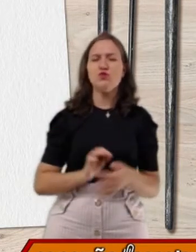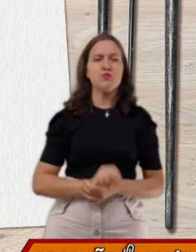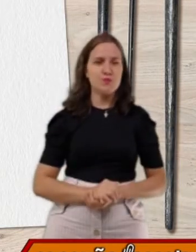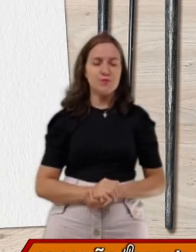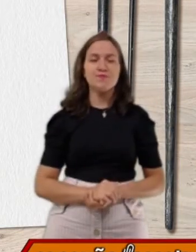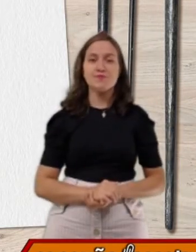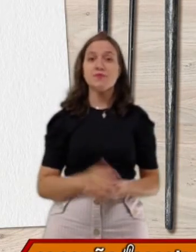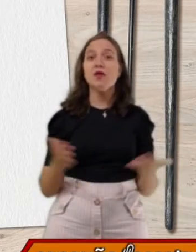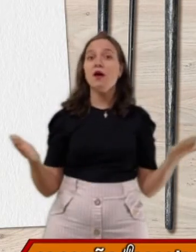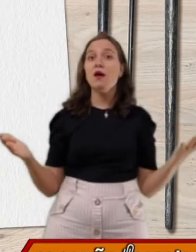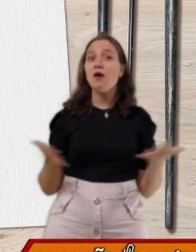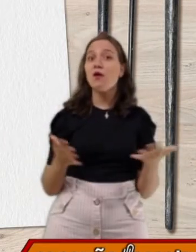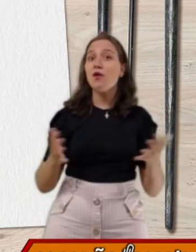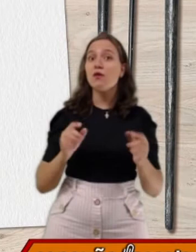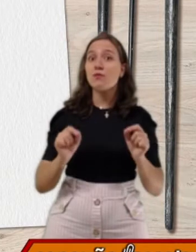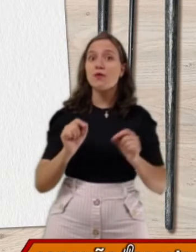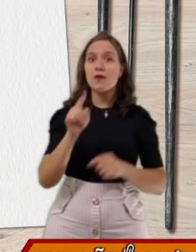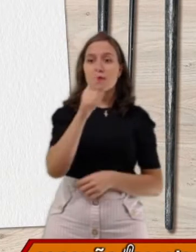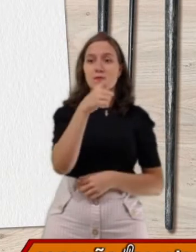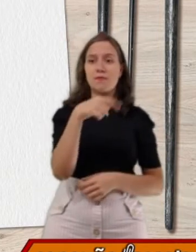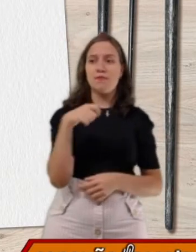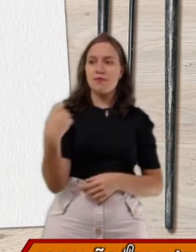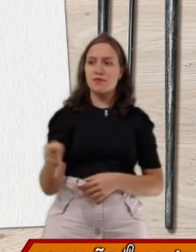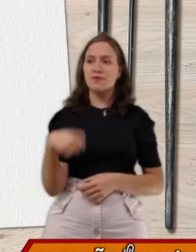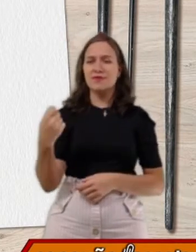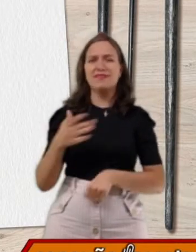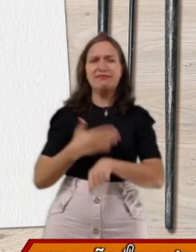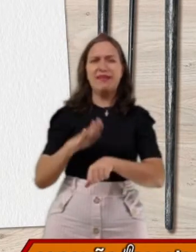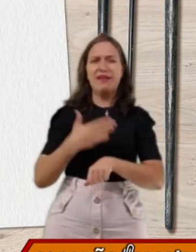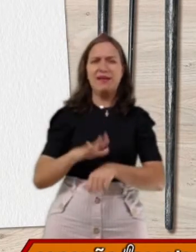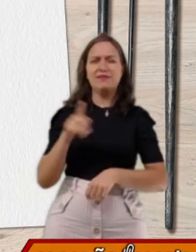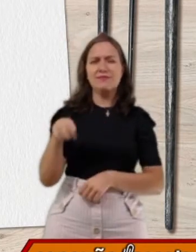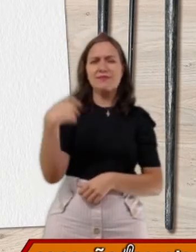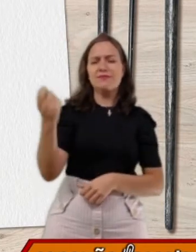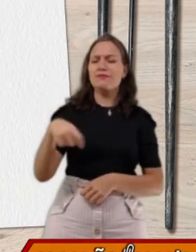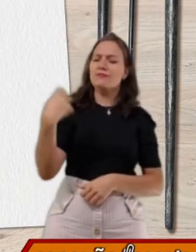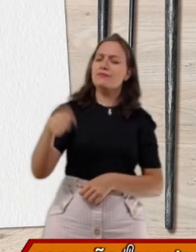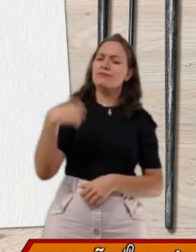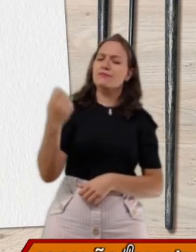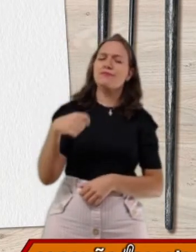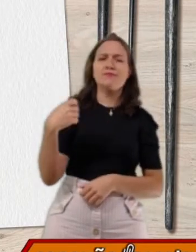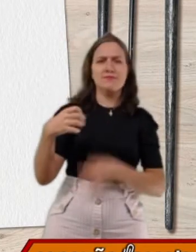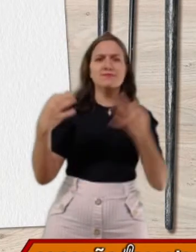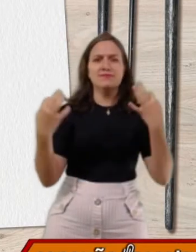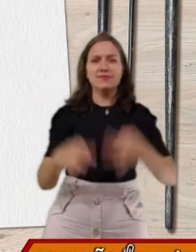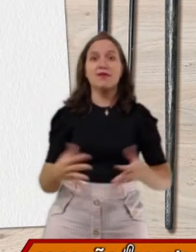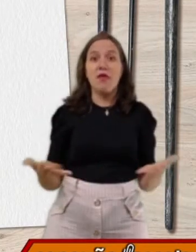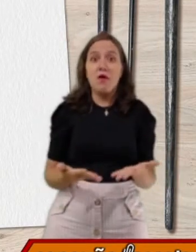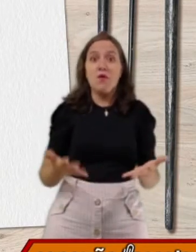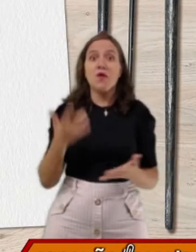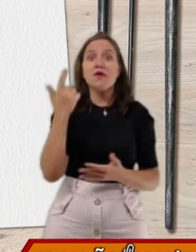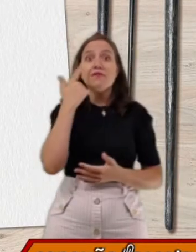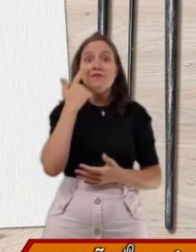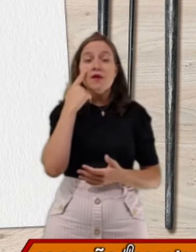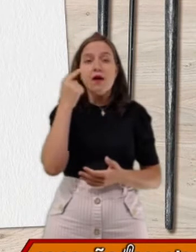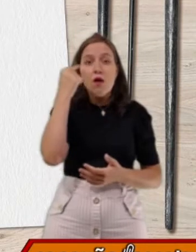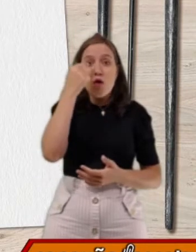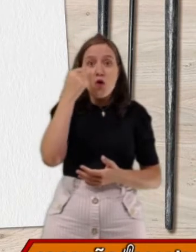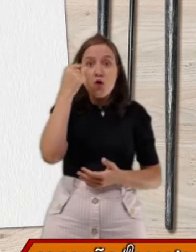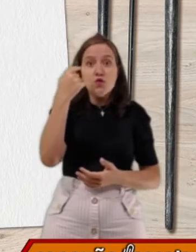cheguei aqui ó Faz assim uma Bolinha Bolinha Bolinha Bolinha vai Pensa aí comigo show agora nós vamos fazer a